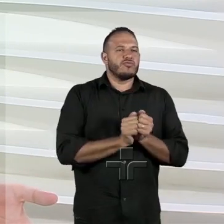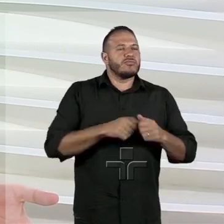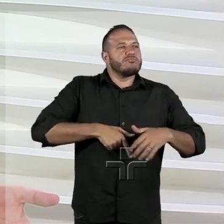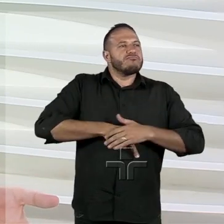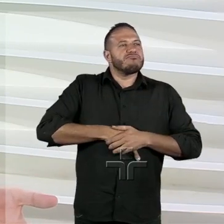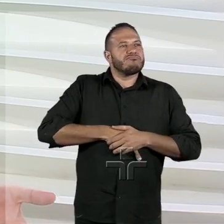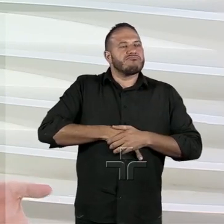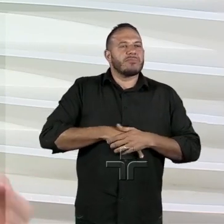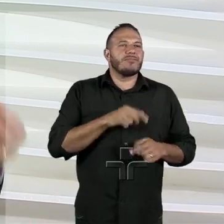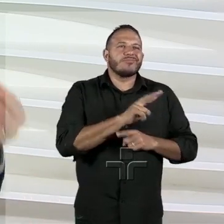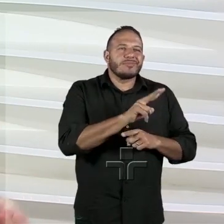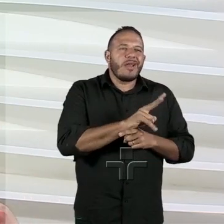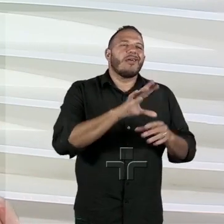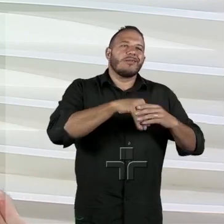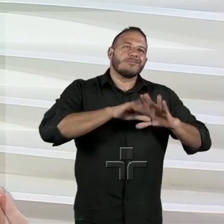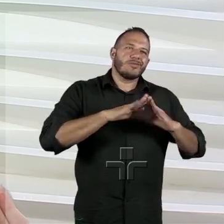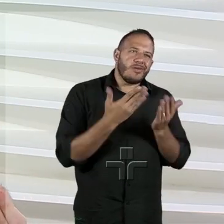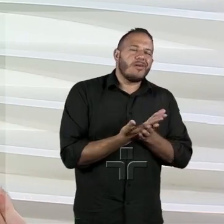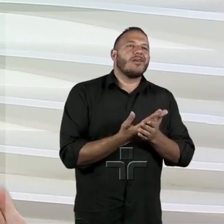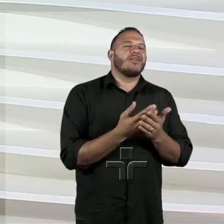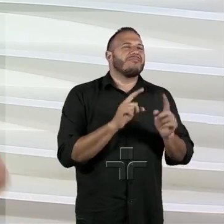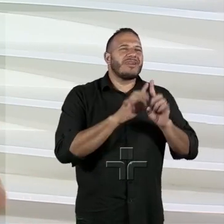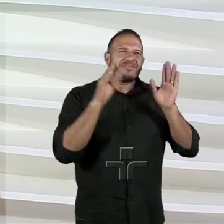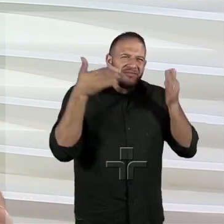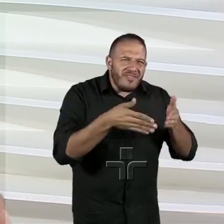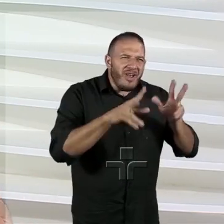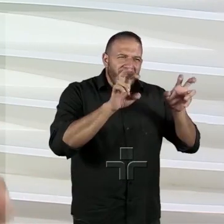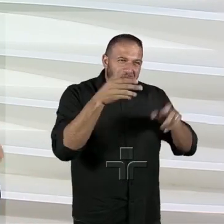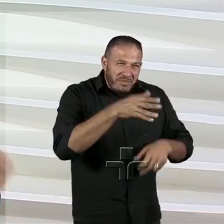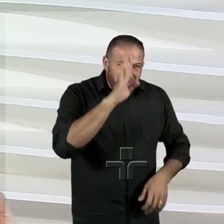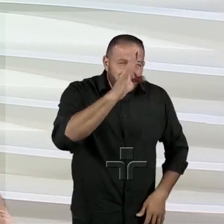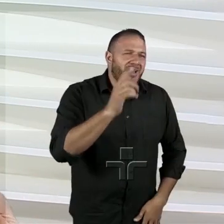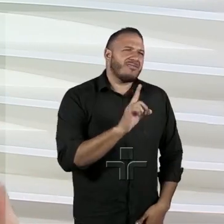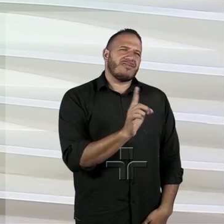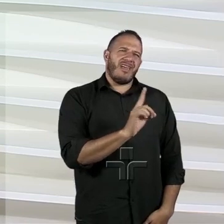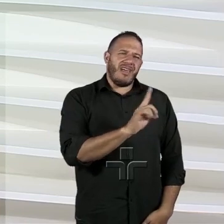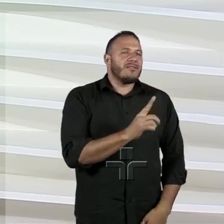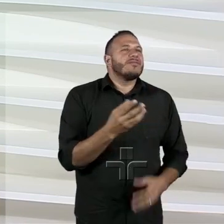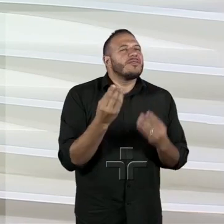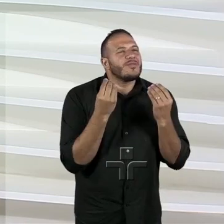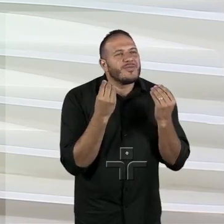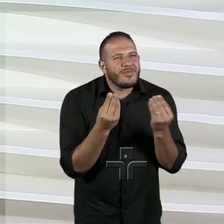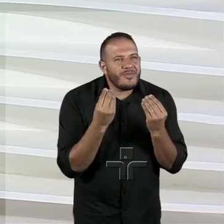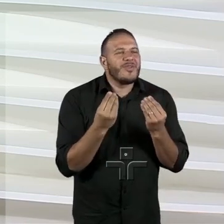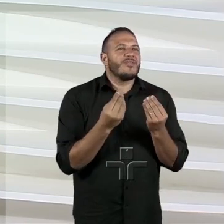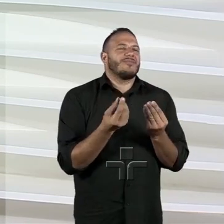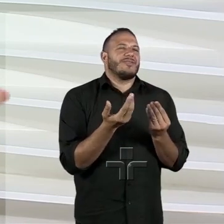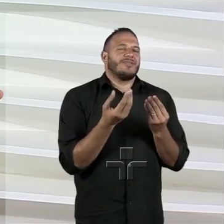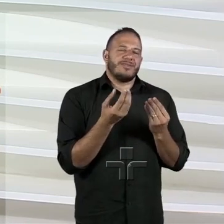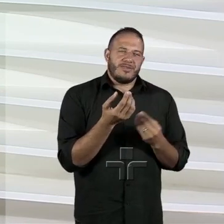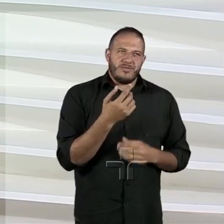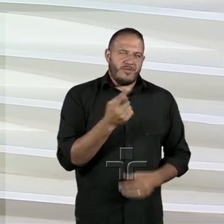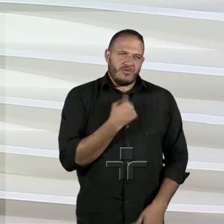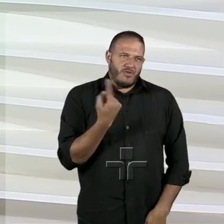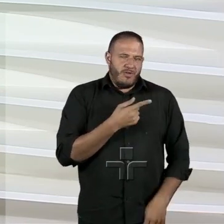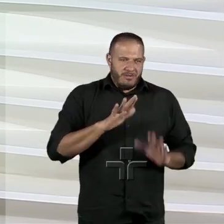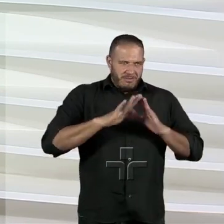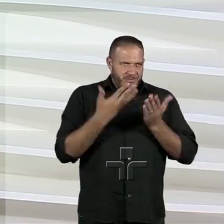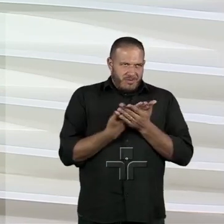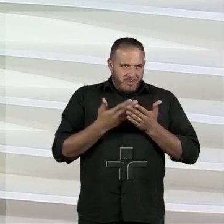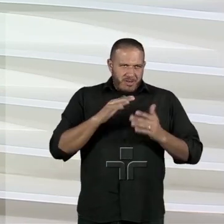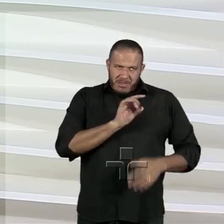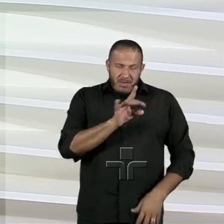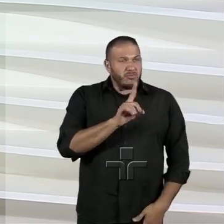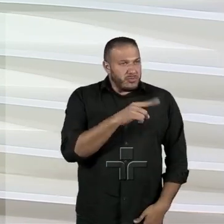para as nossas escolas, mas não é o ponto central. O ponto central é como um menino, como que a gente perde, não é a gente escola, a